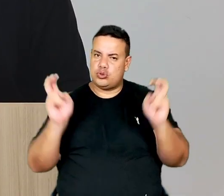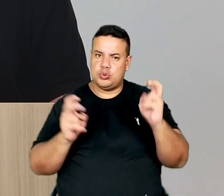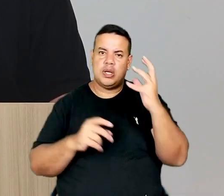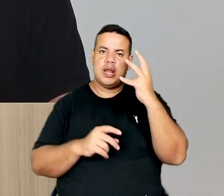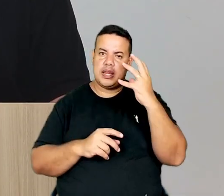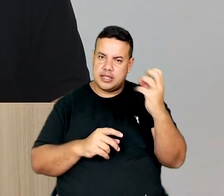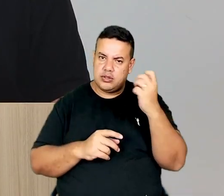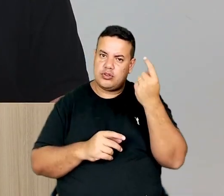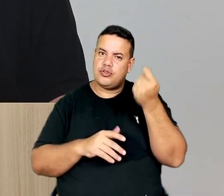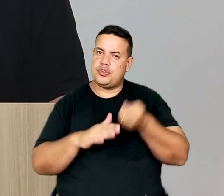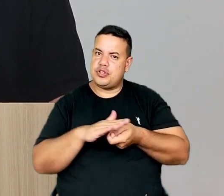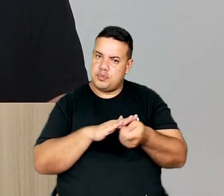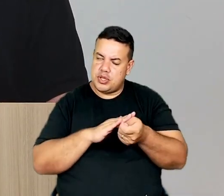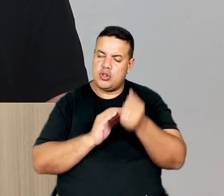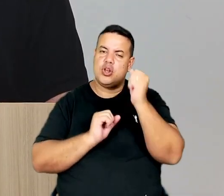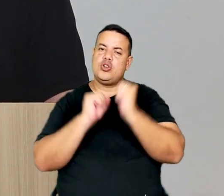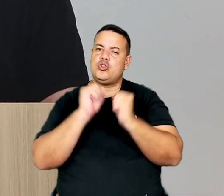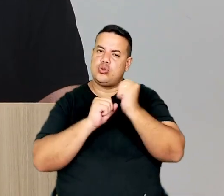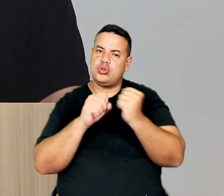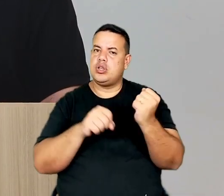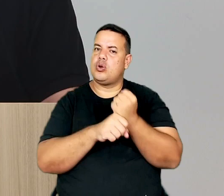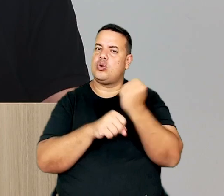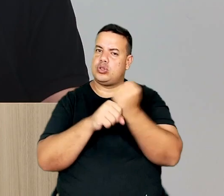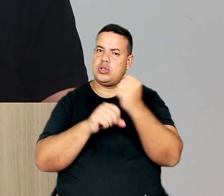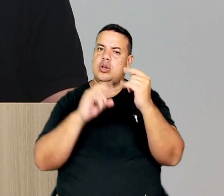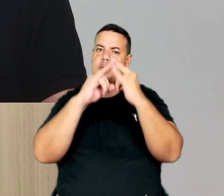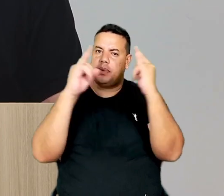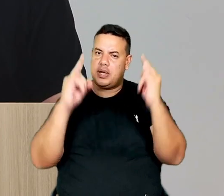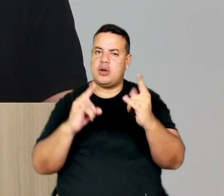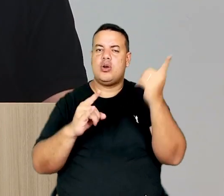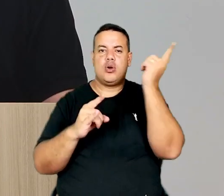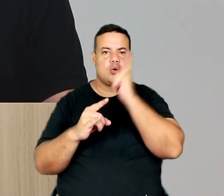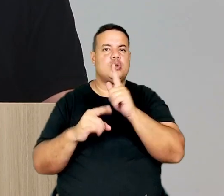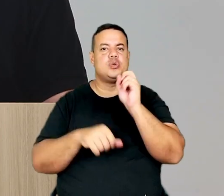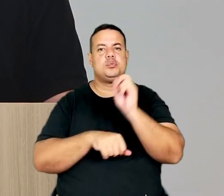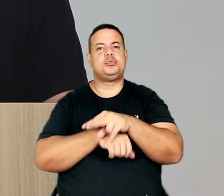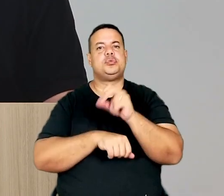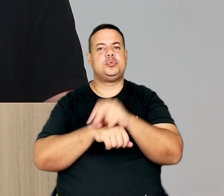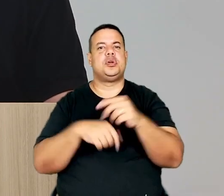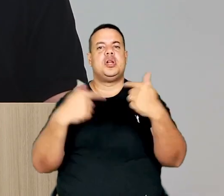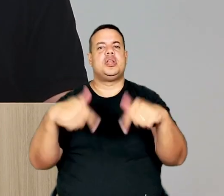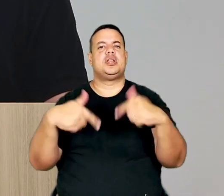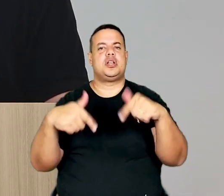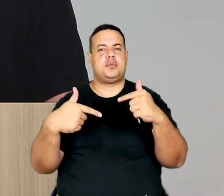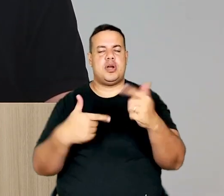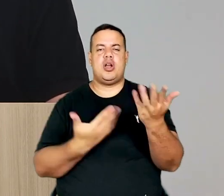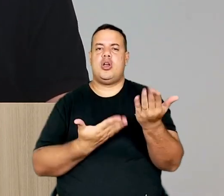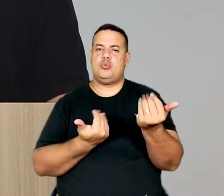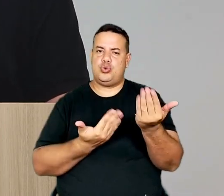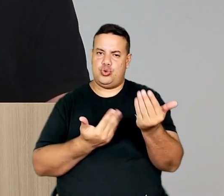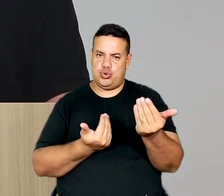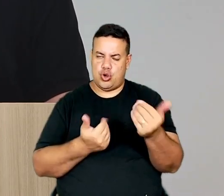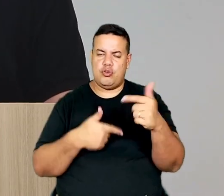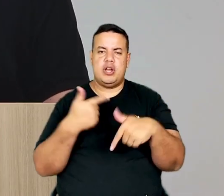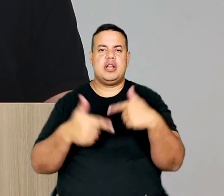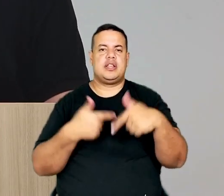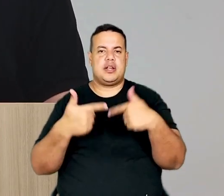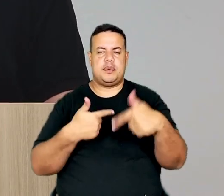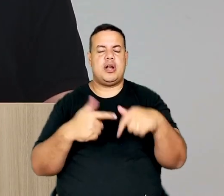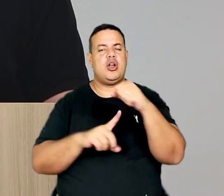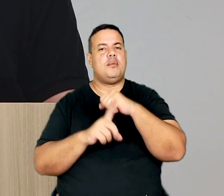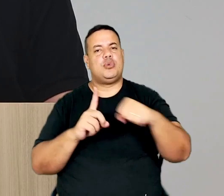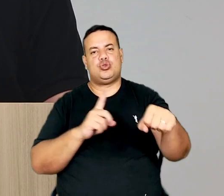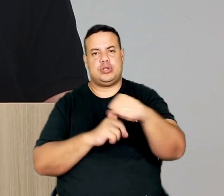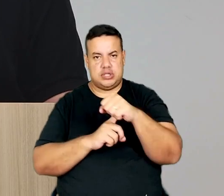indústrias, construção de barracão, para gerar emprego para os nossos jovens, para gerar emprego para a nossa sociedade, que é isso que